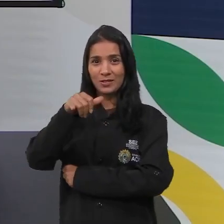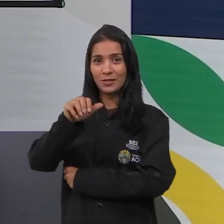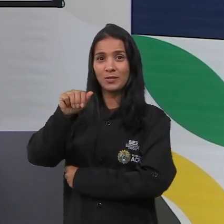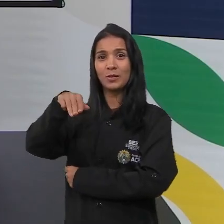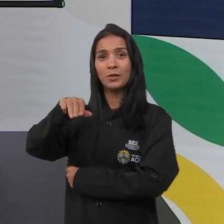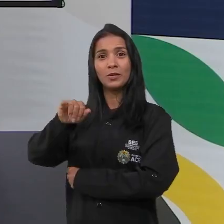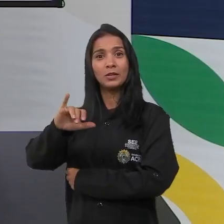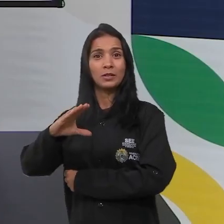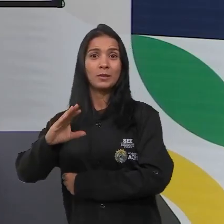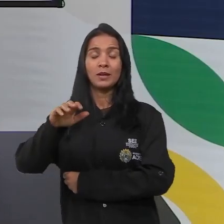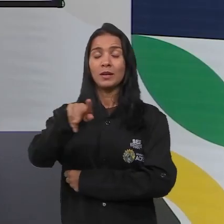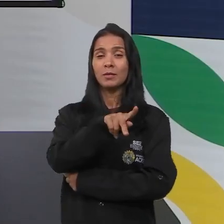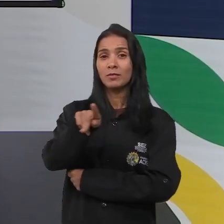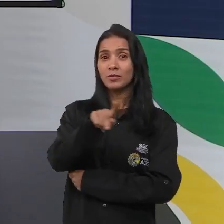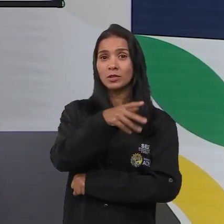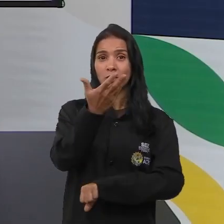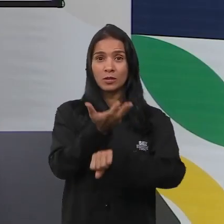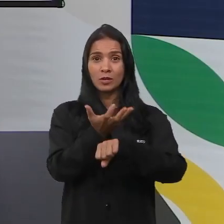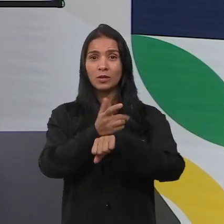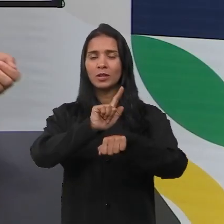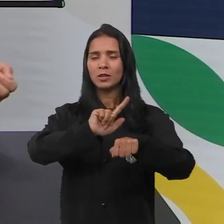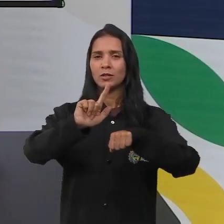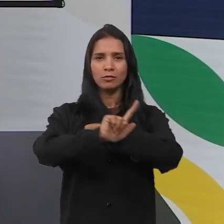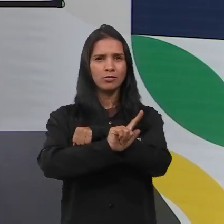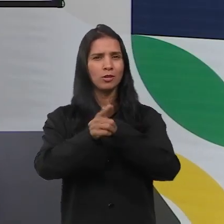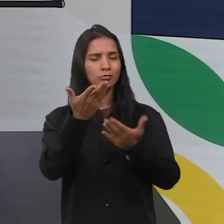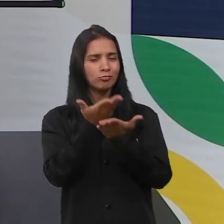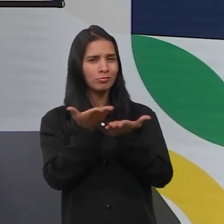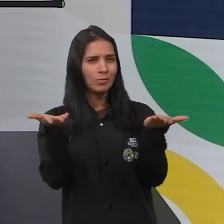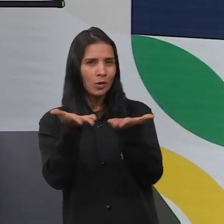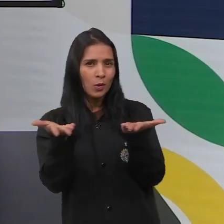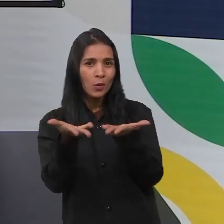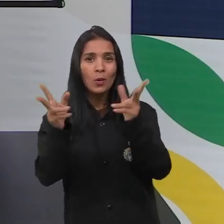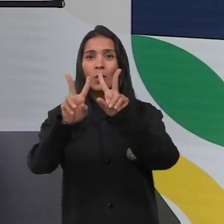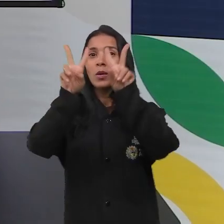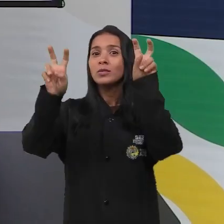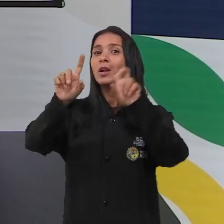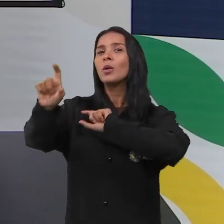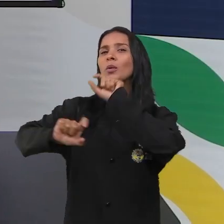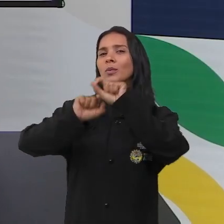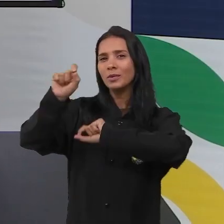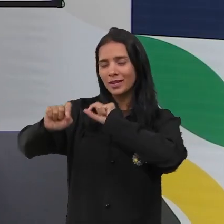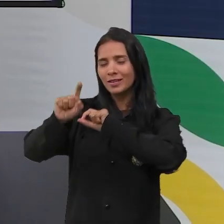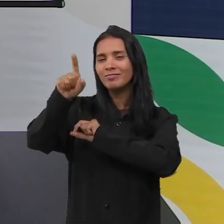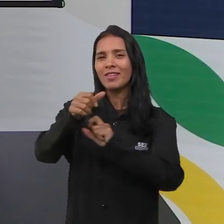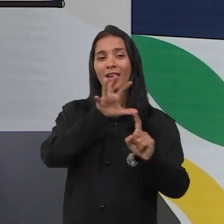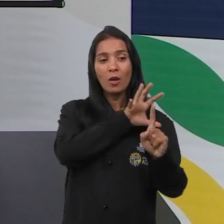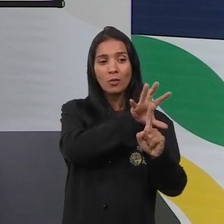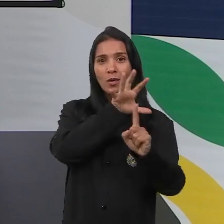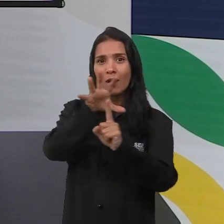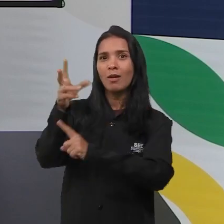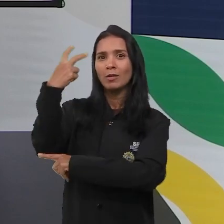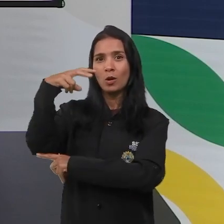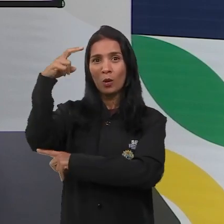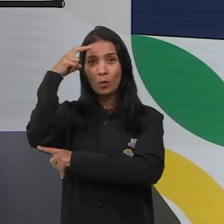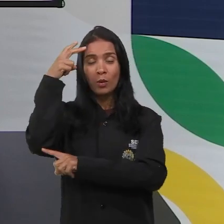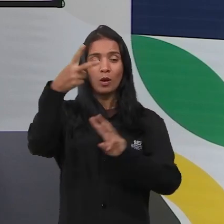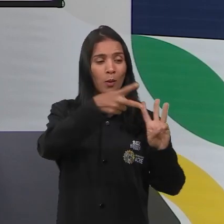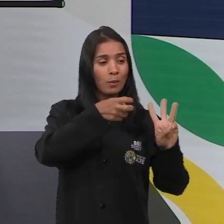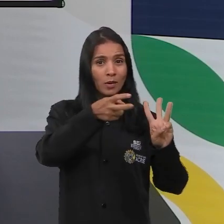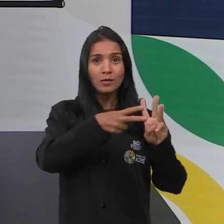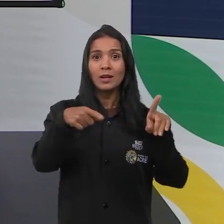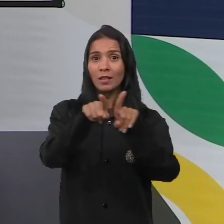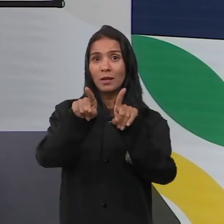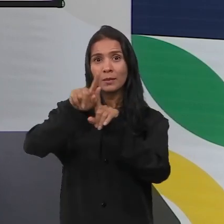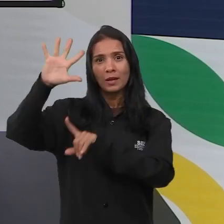Kelly, professora de Geografia, e na aula de hoje nós vamos falar sobre as influências das culturas indígenas e